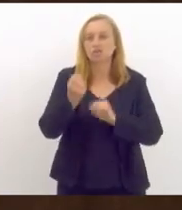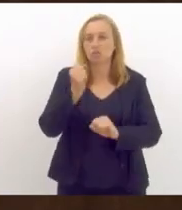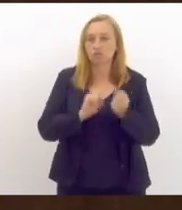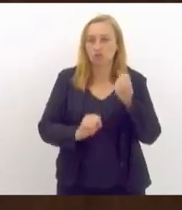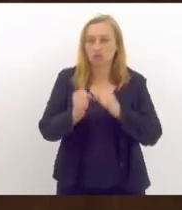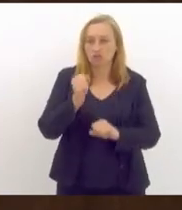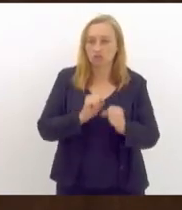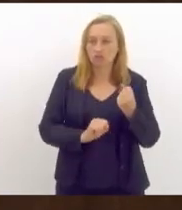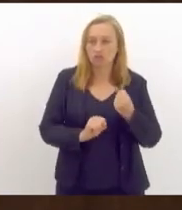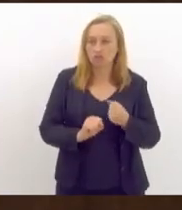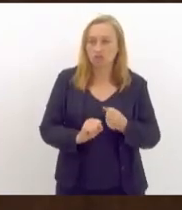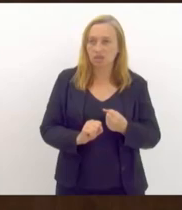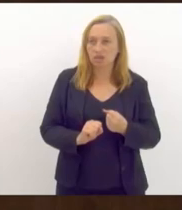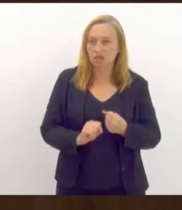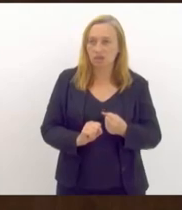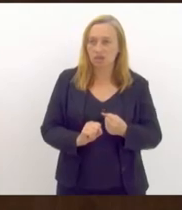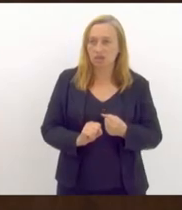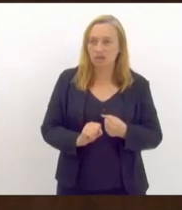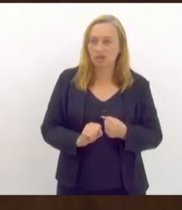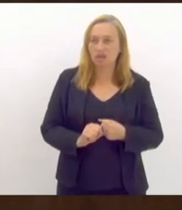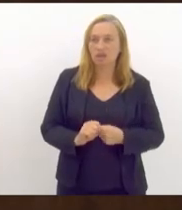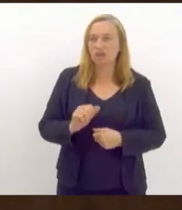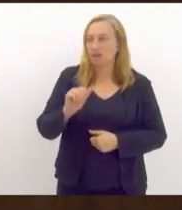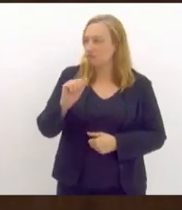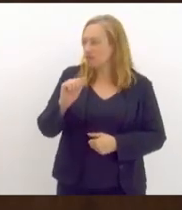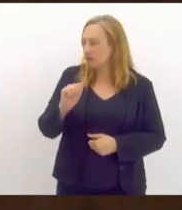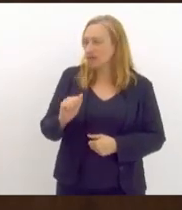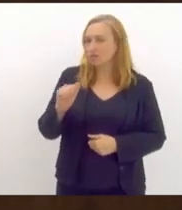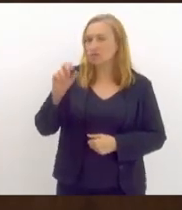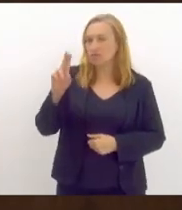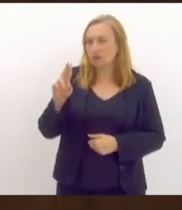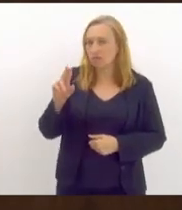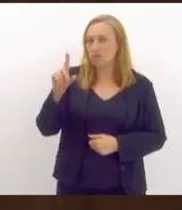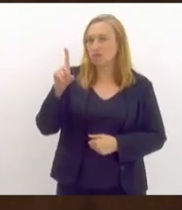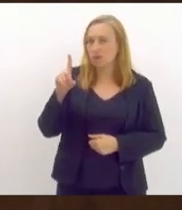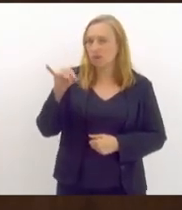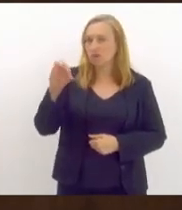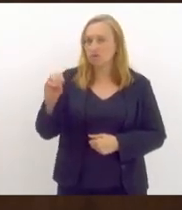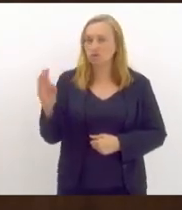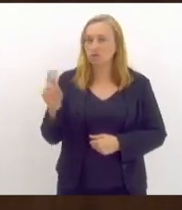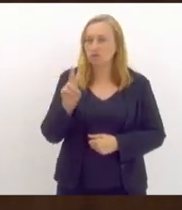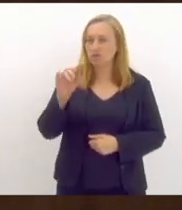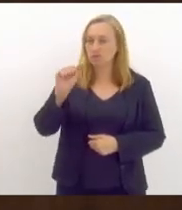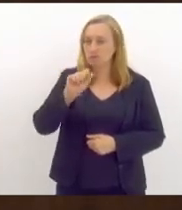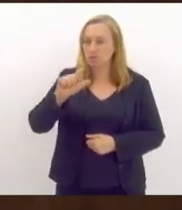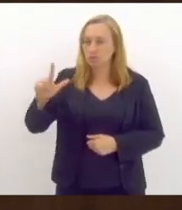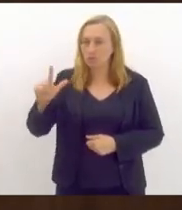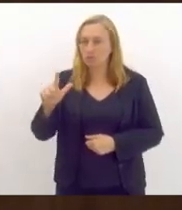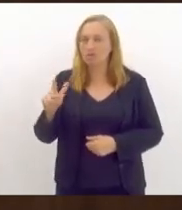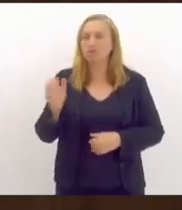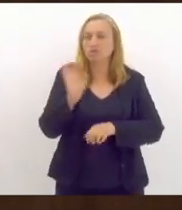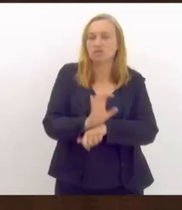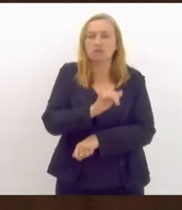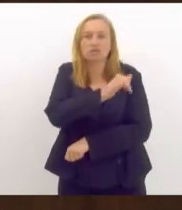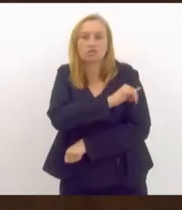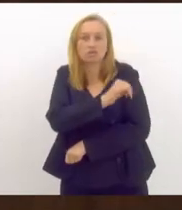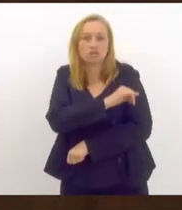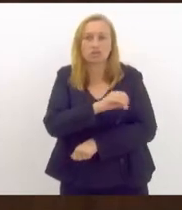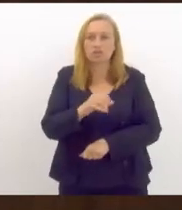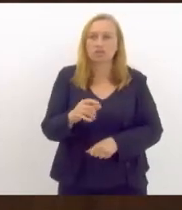porque até a década de 90 o estado do Rio de Janeiro tinha baseado aqui